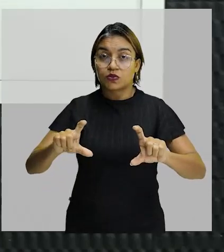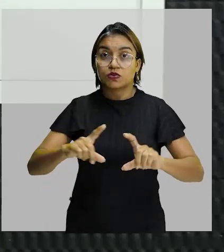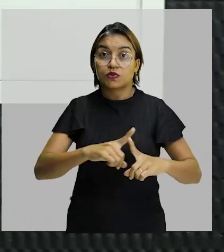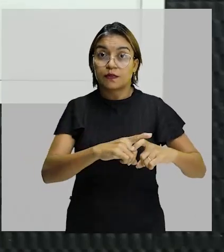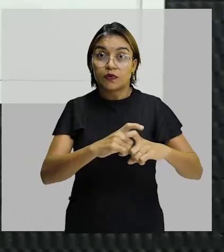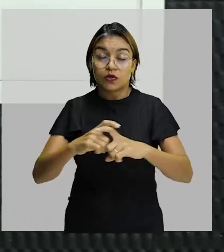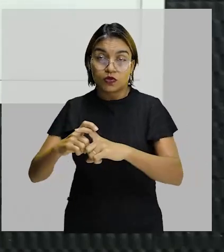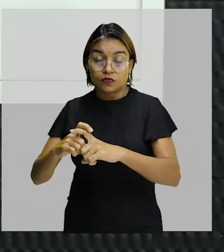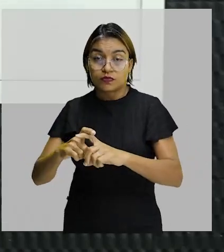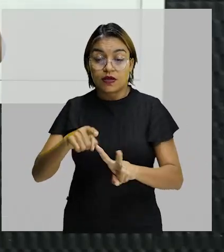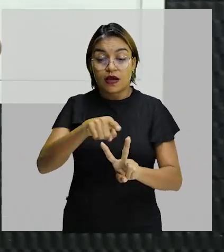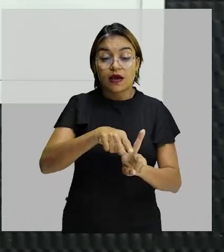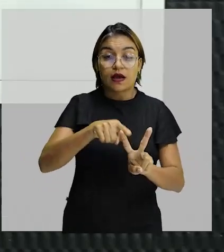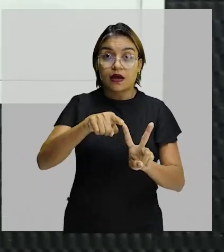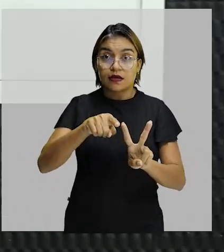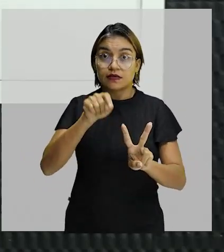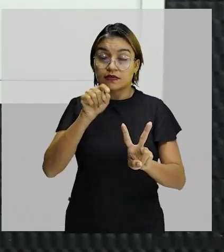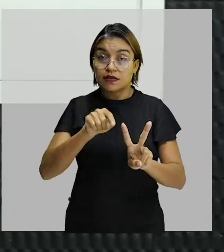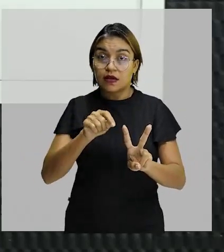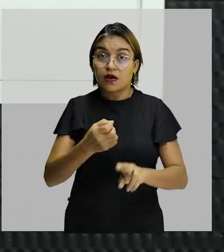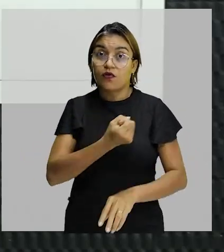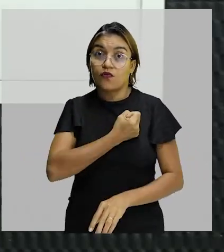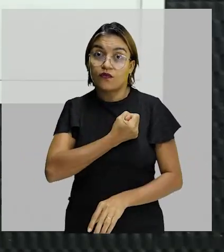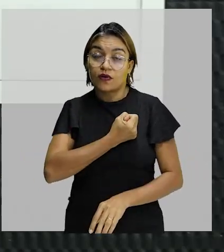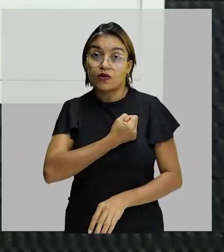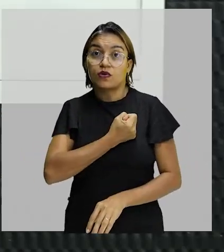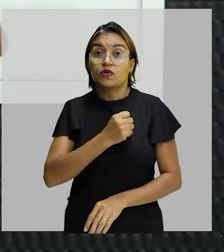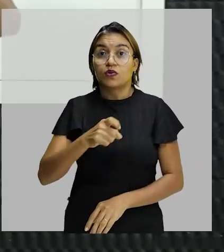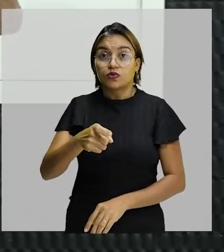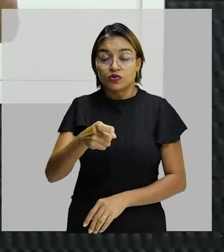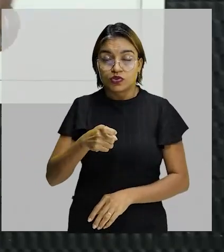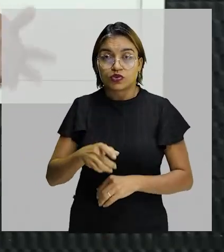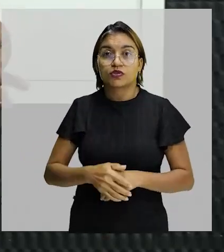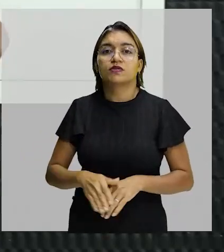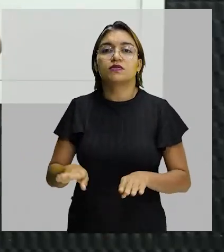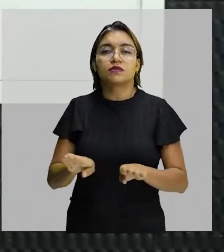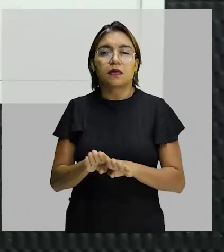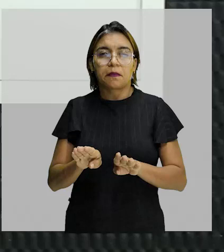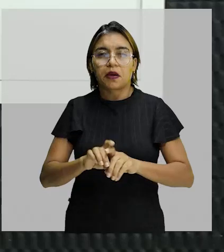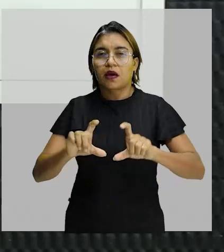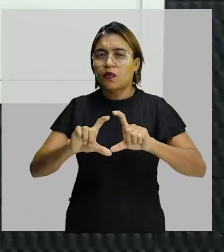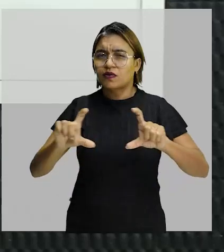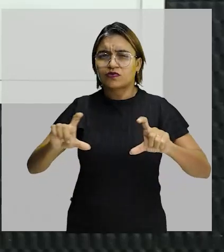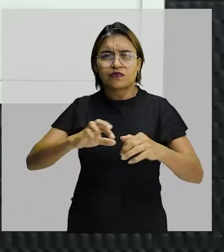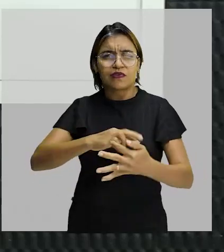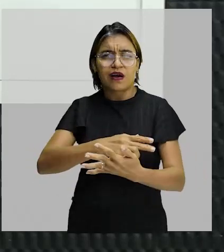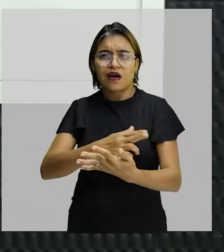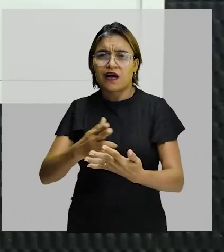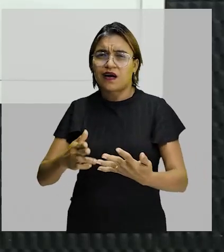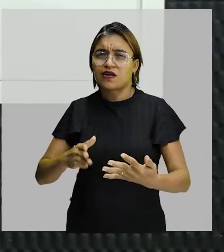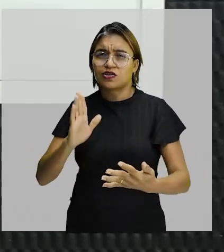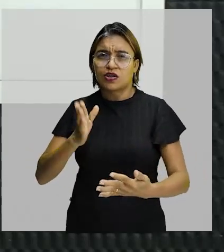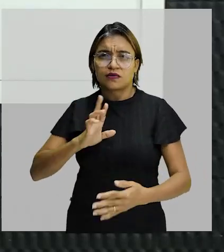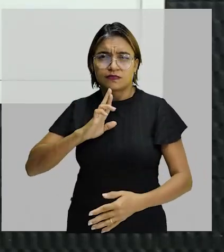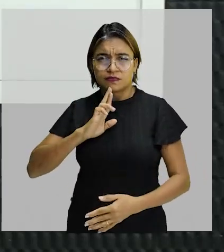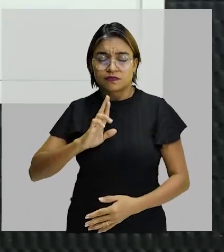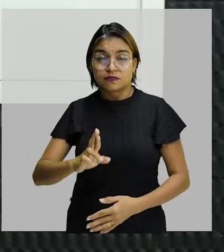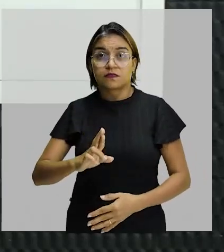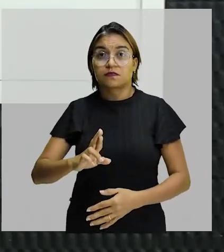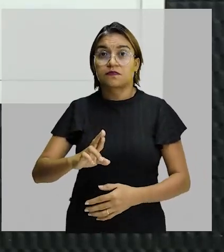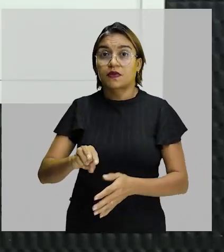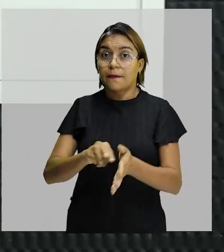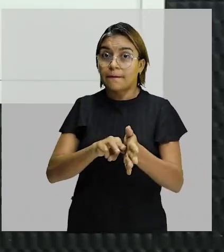de x, né? Já falamos aqui de conjunto de solução, já resolvemos equações aqui, usando os